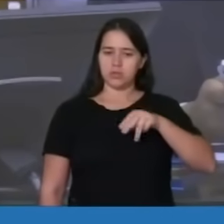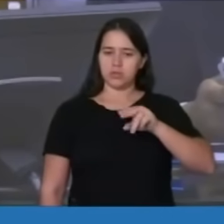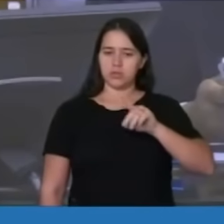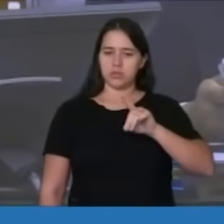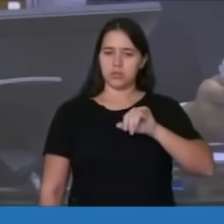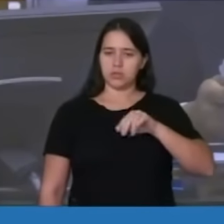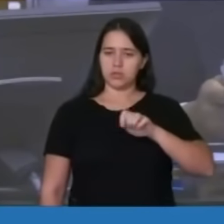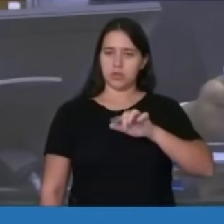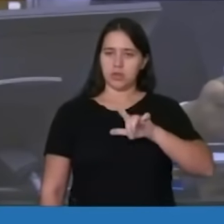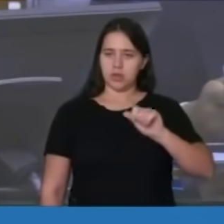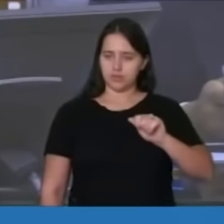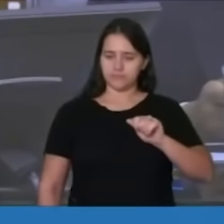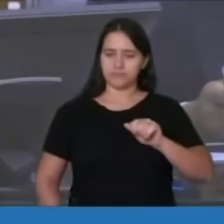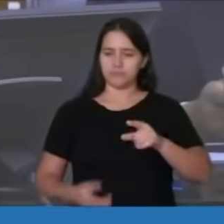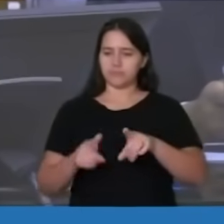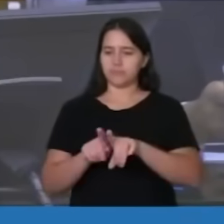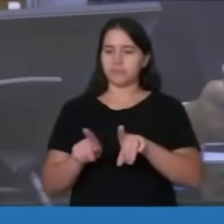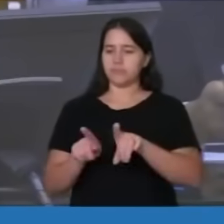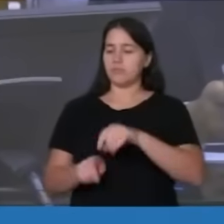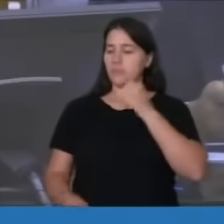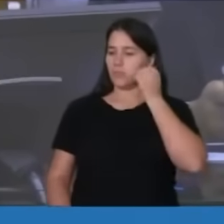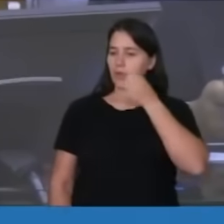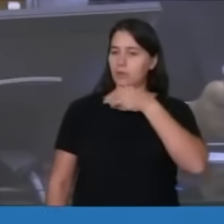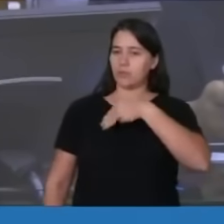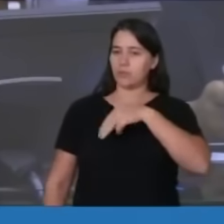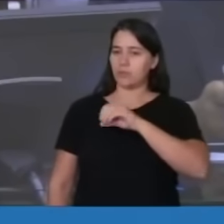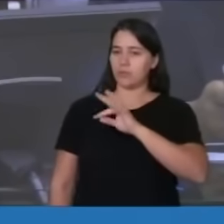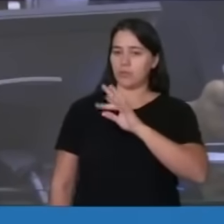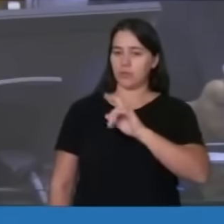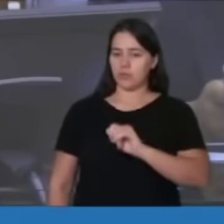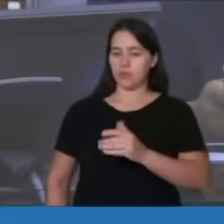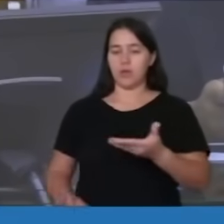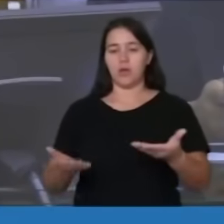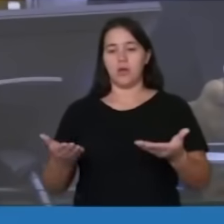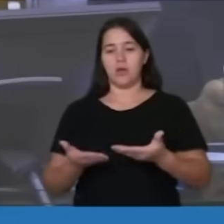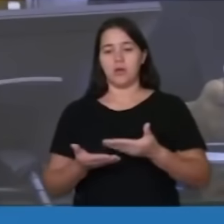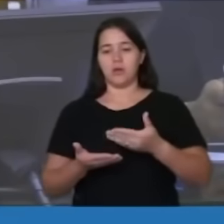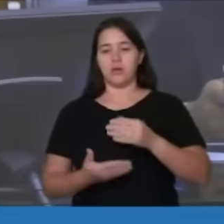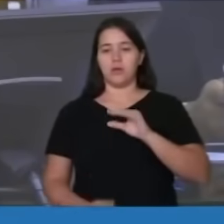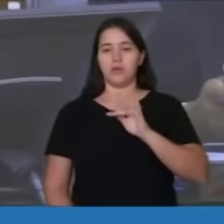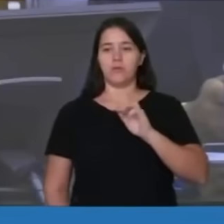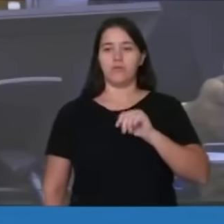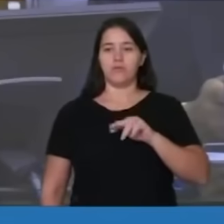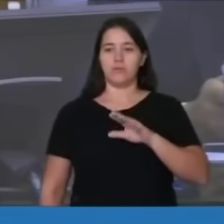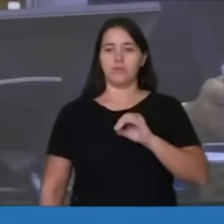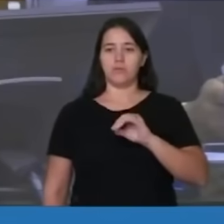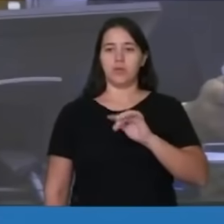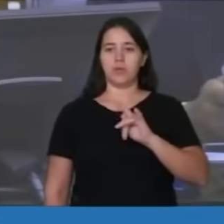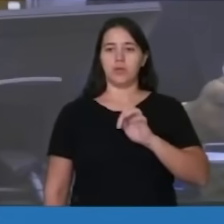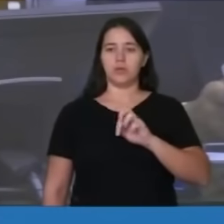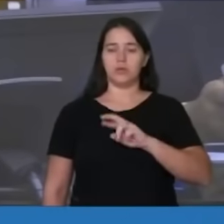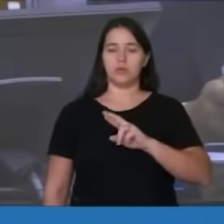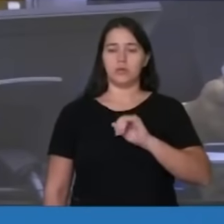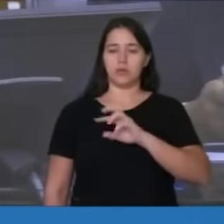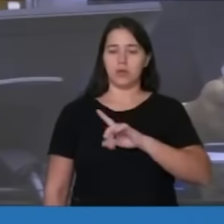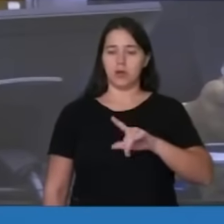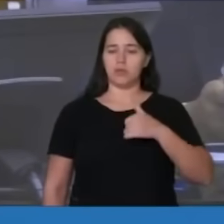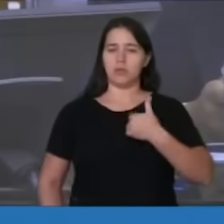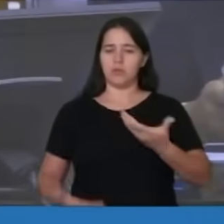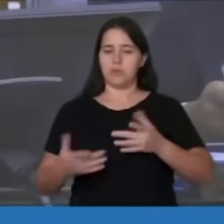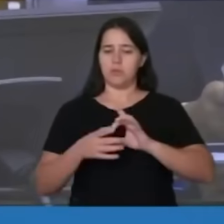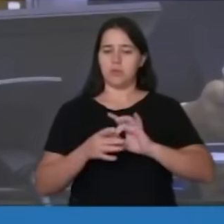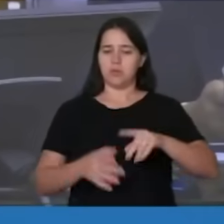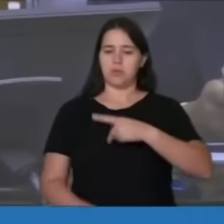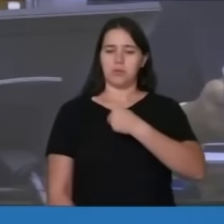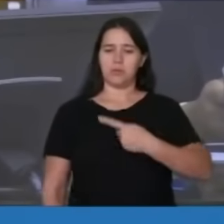deputado Mota. Em relação ao fundo eleitoral, é que me permito, como presidente do Congresso, fazer um apontamento de